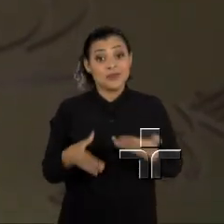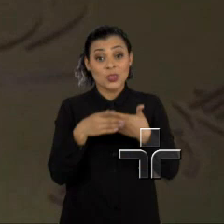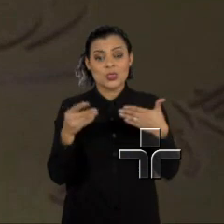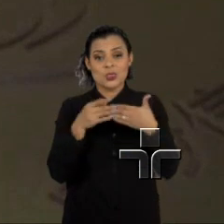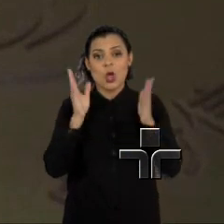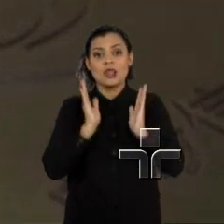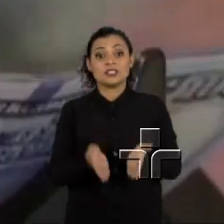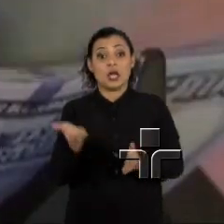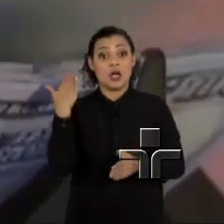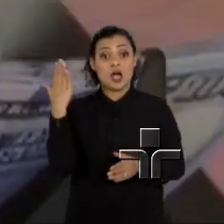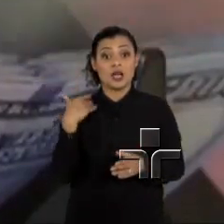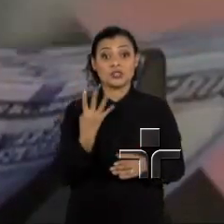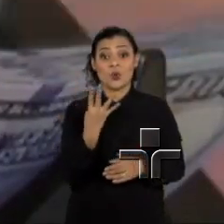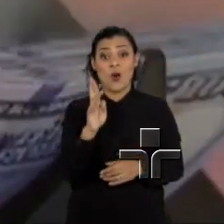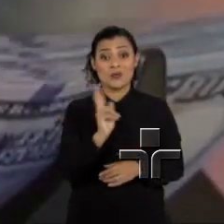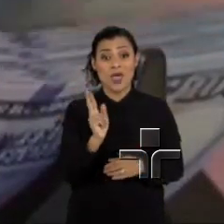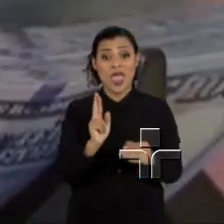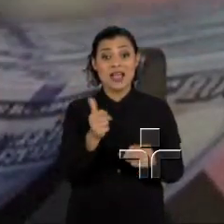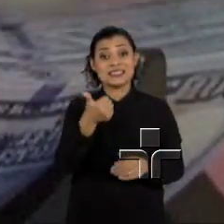já operava acima dos R$